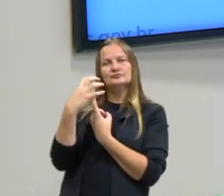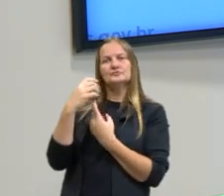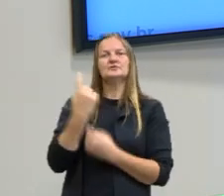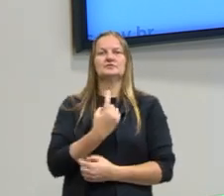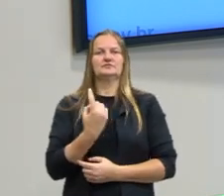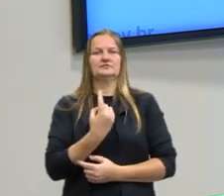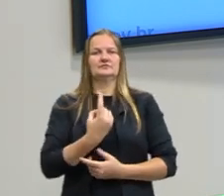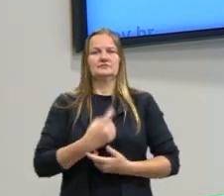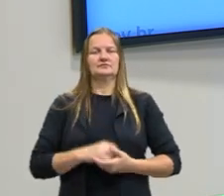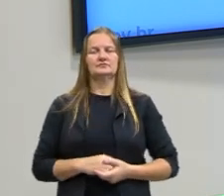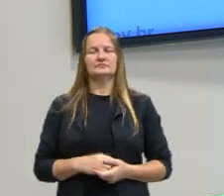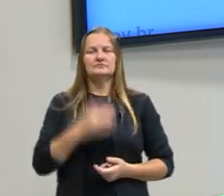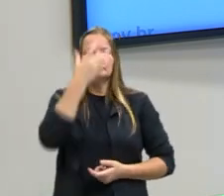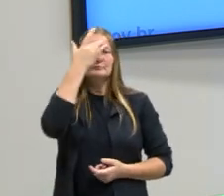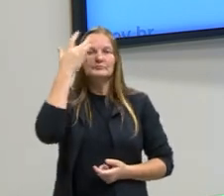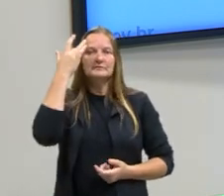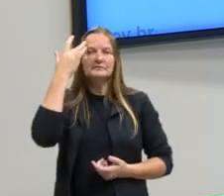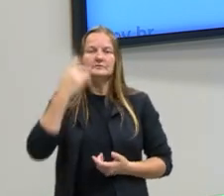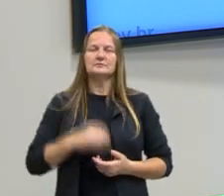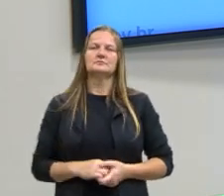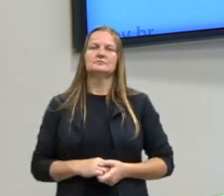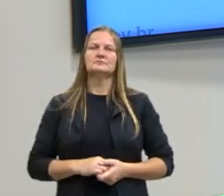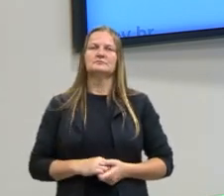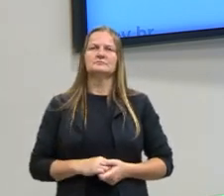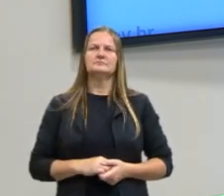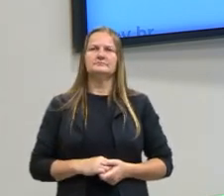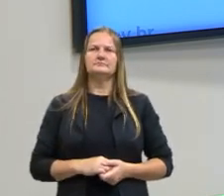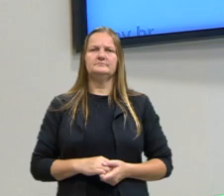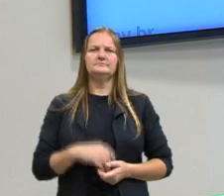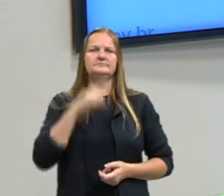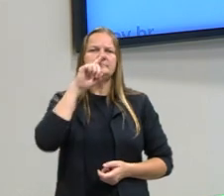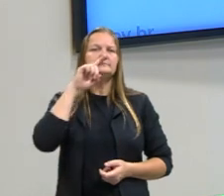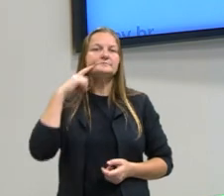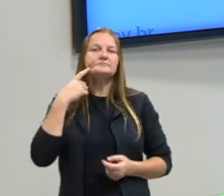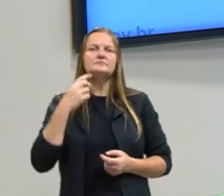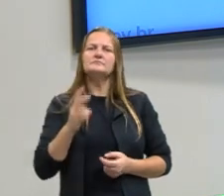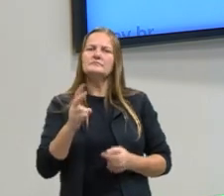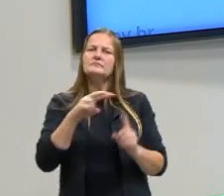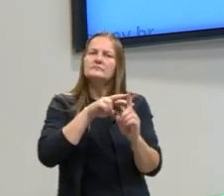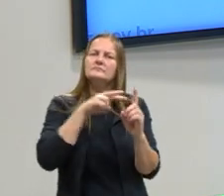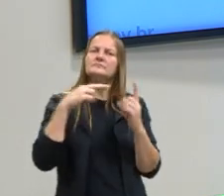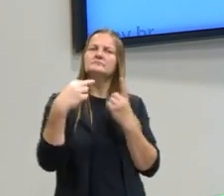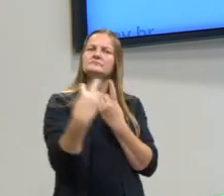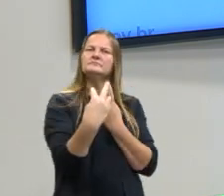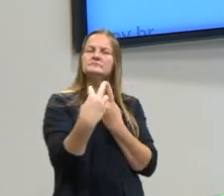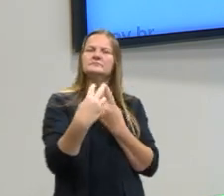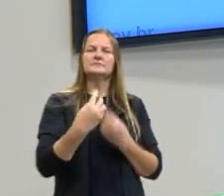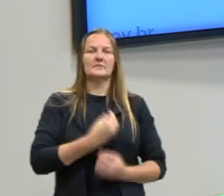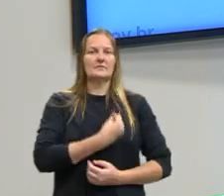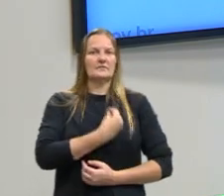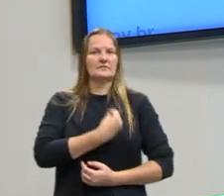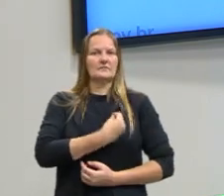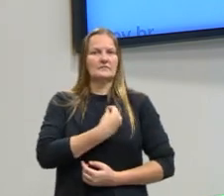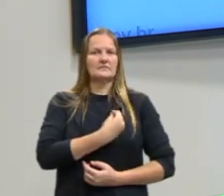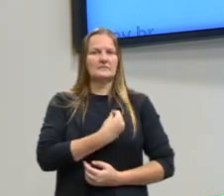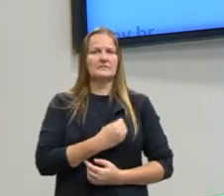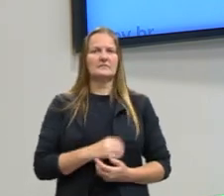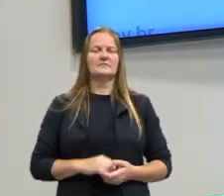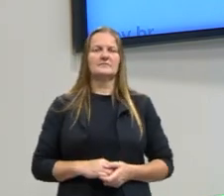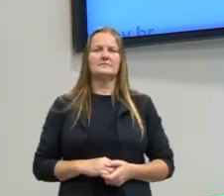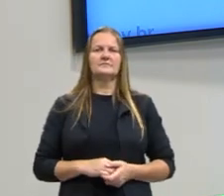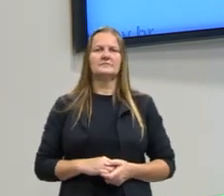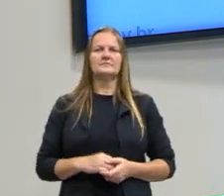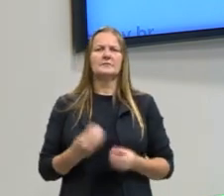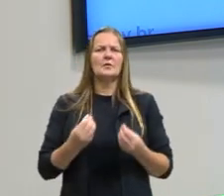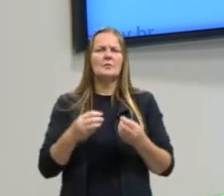os indivíduos na sempre lembrando que o duro cartinha essa perspectiva de que a sociedade do mecanismo Vivo e esse e